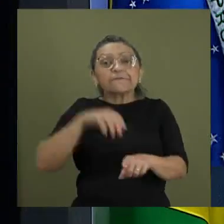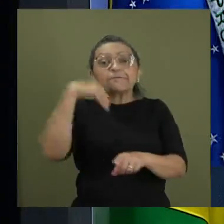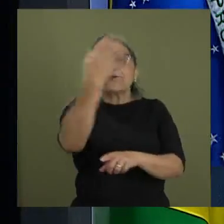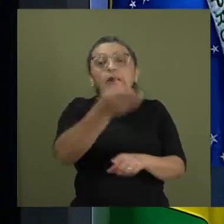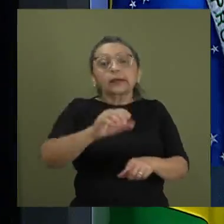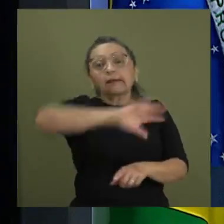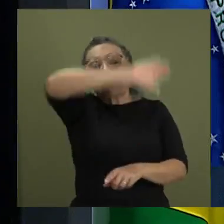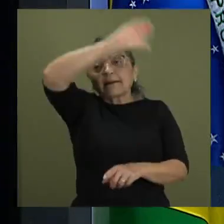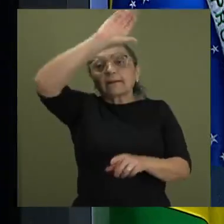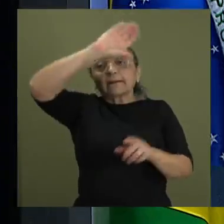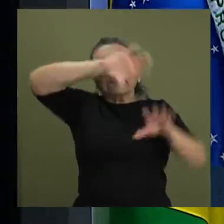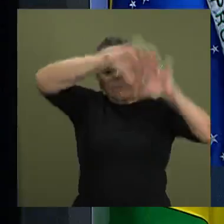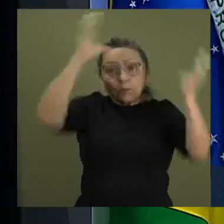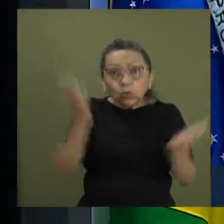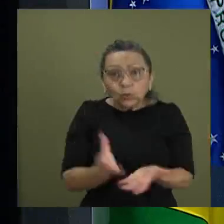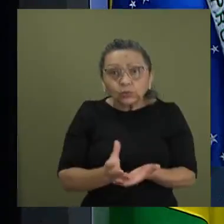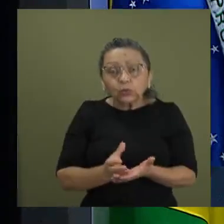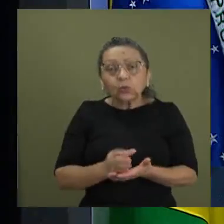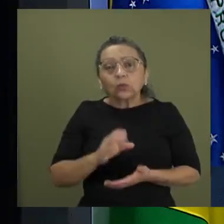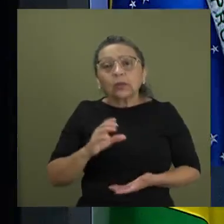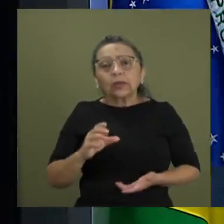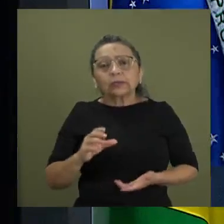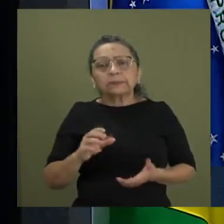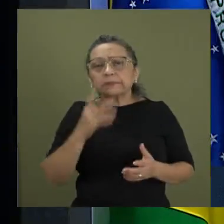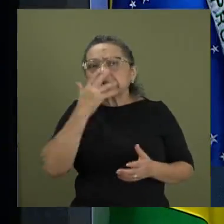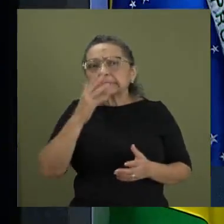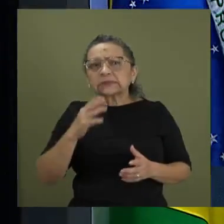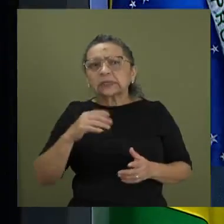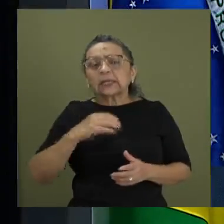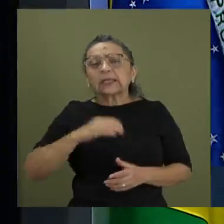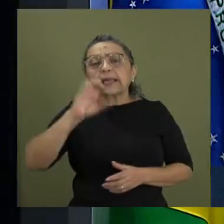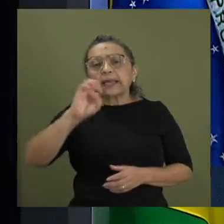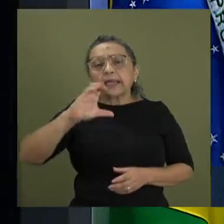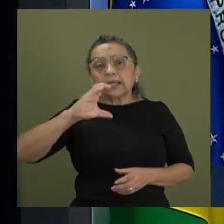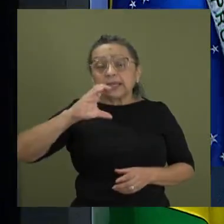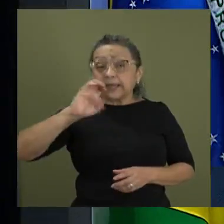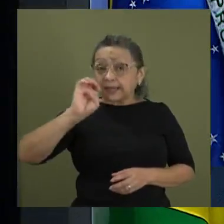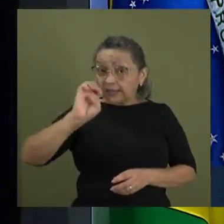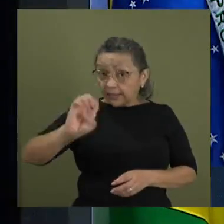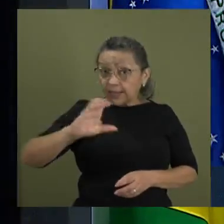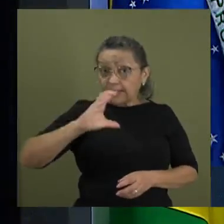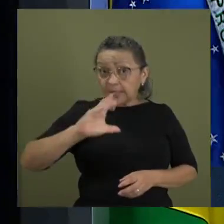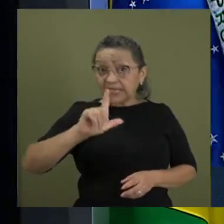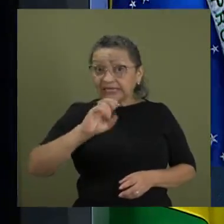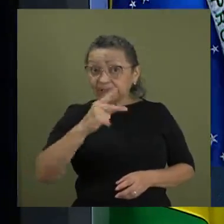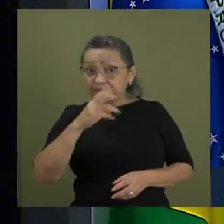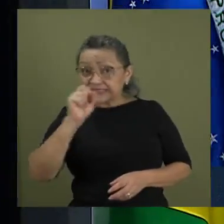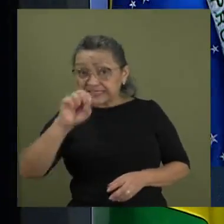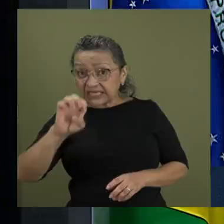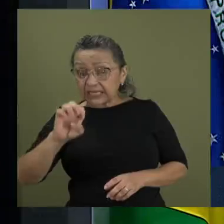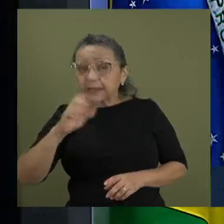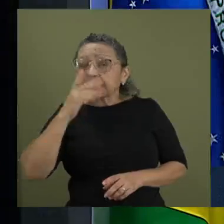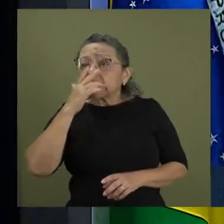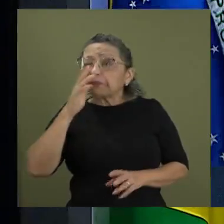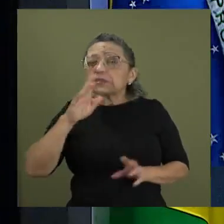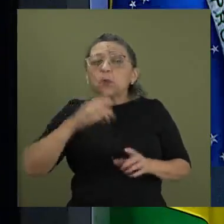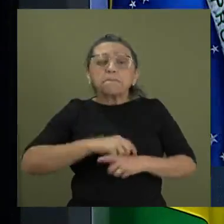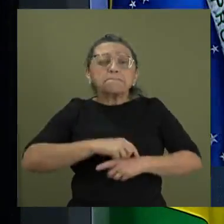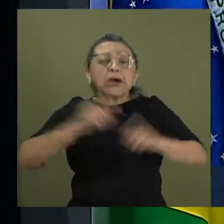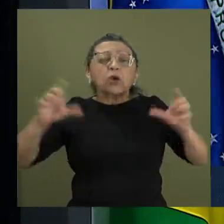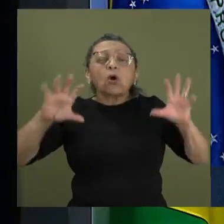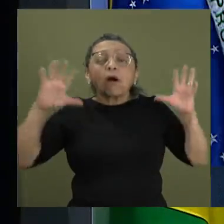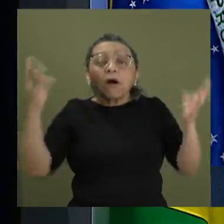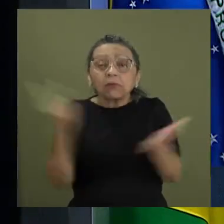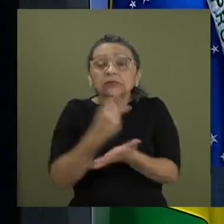eclipse total. É considerado pelos astrônomos, talvez, o maior fenômeno do século.